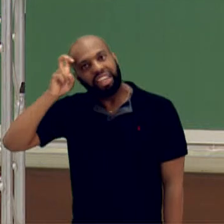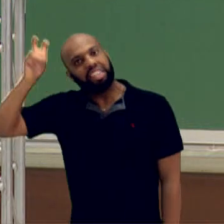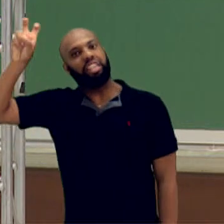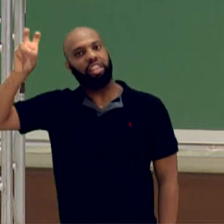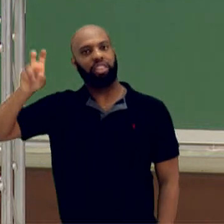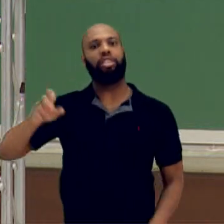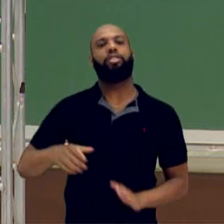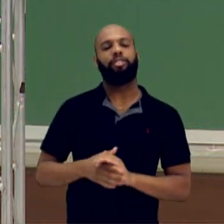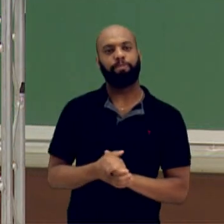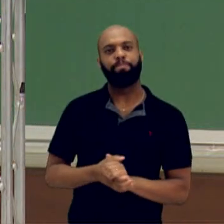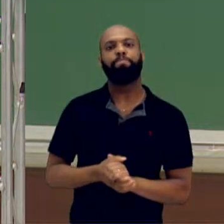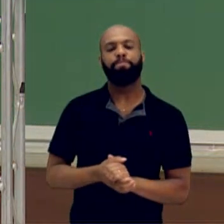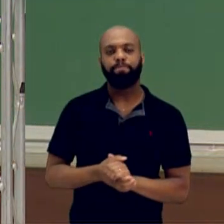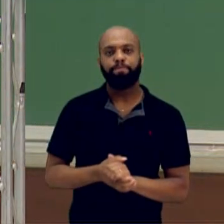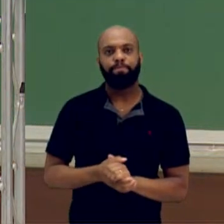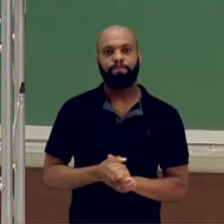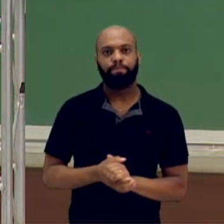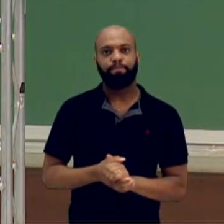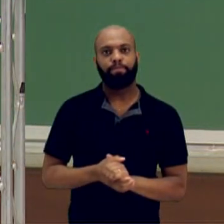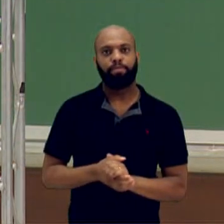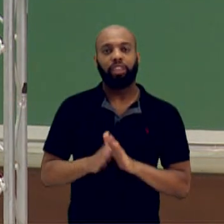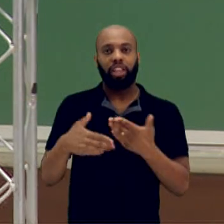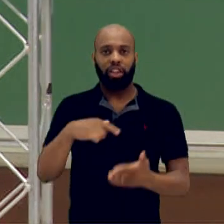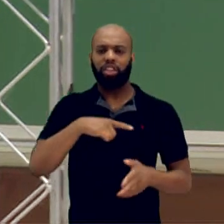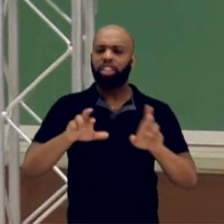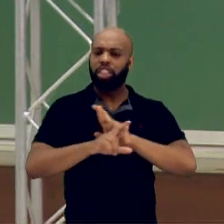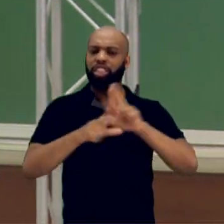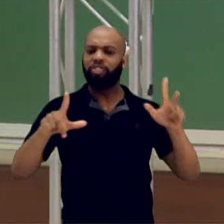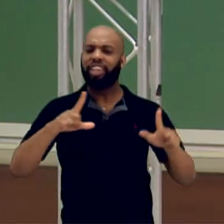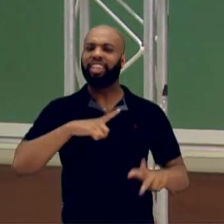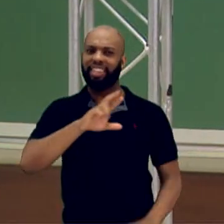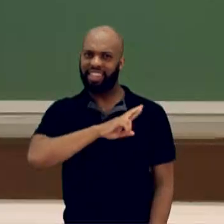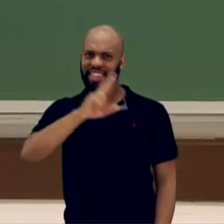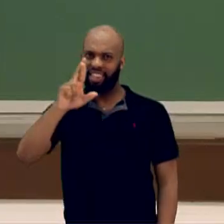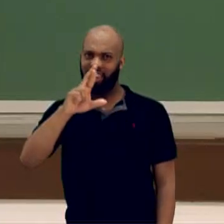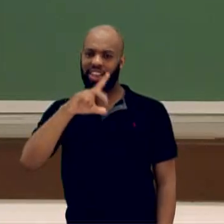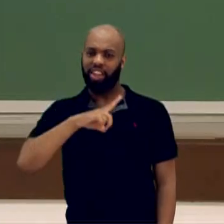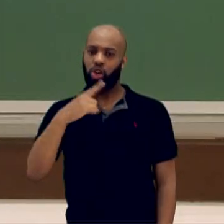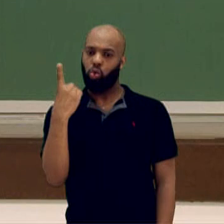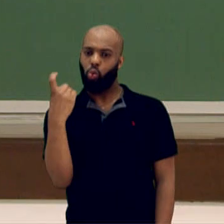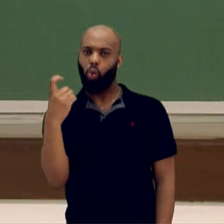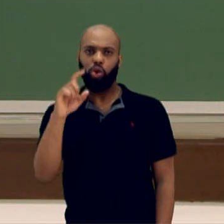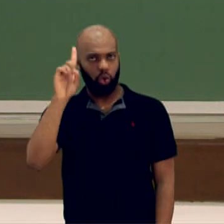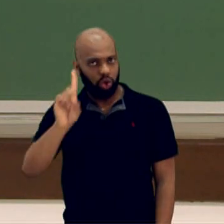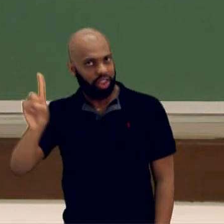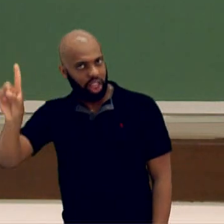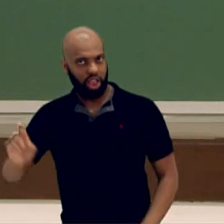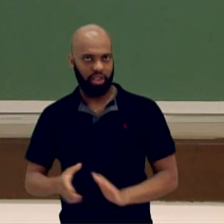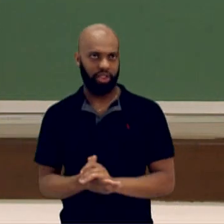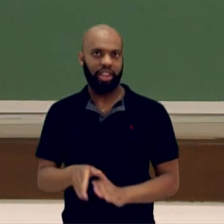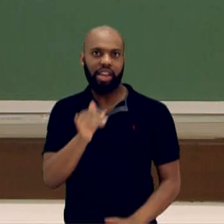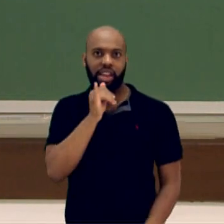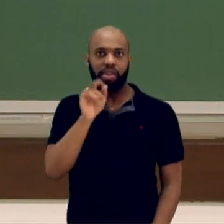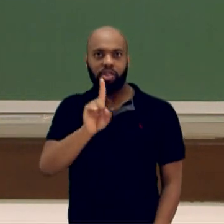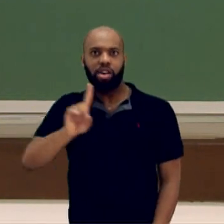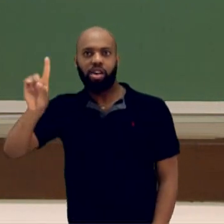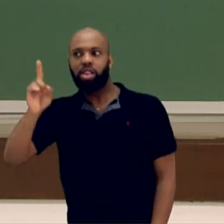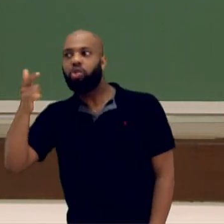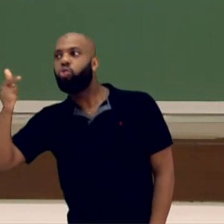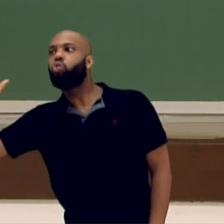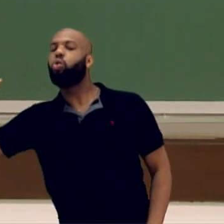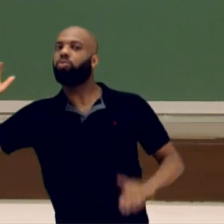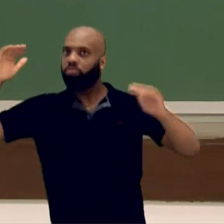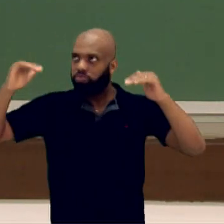inteligência por trás de tudo isso. Percebe que é uma diferença bem grande que nós temos nas religiões monoteístas hoje, né? Essa ideia de que Deus é algo que está em outro